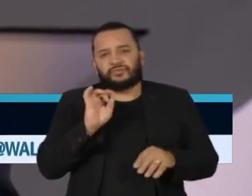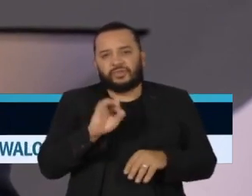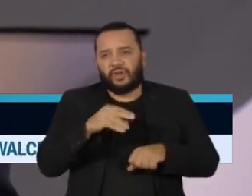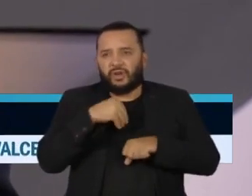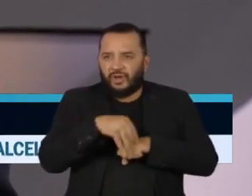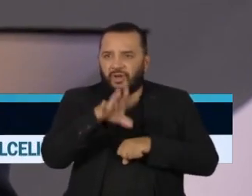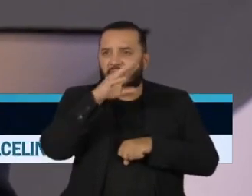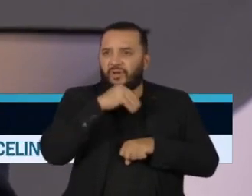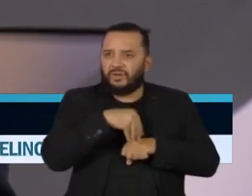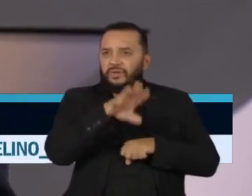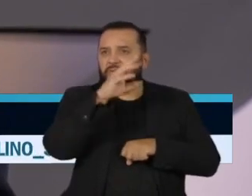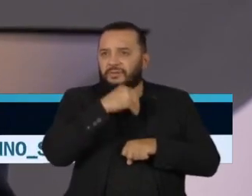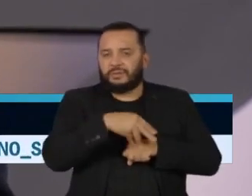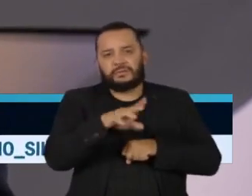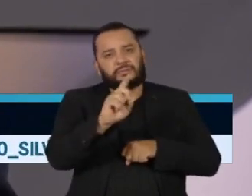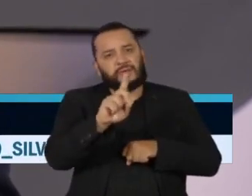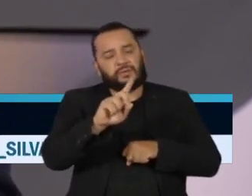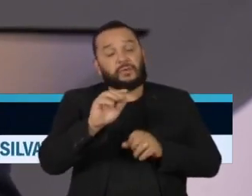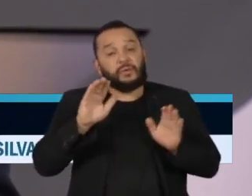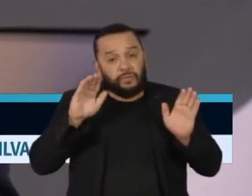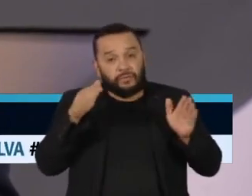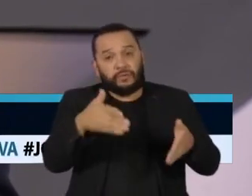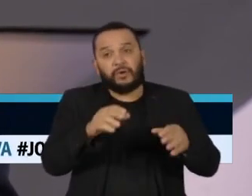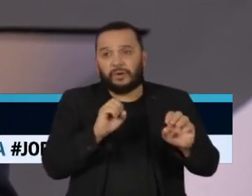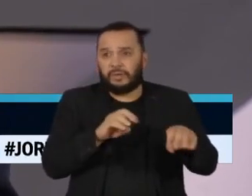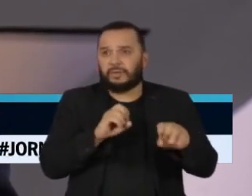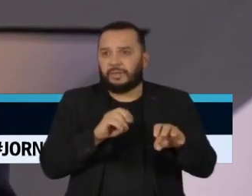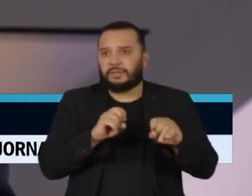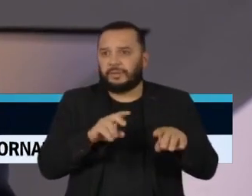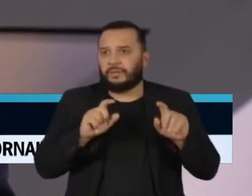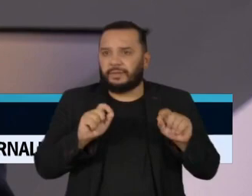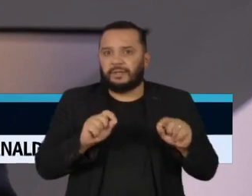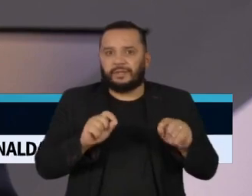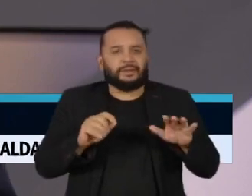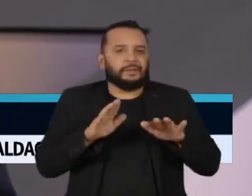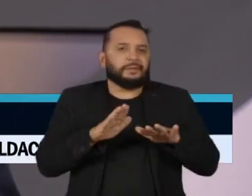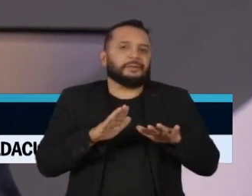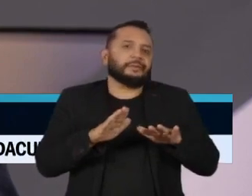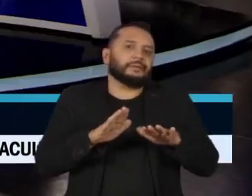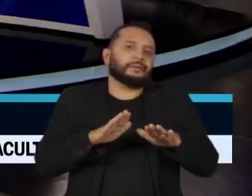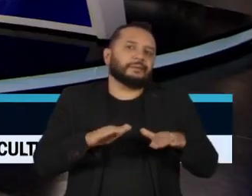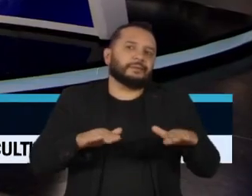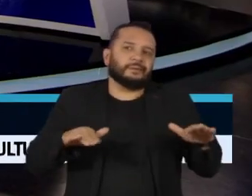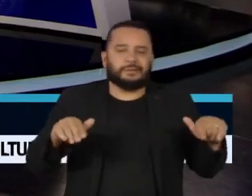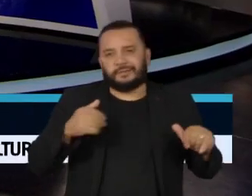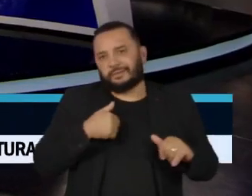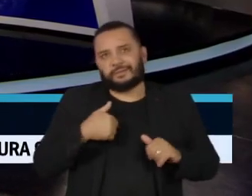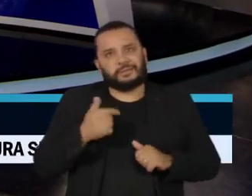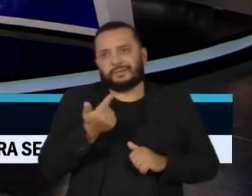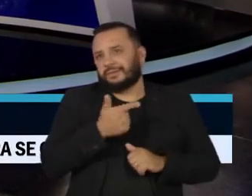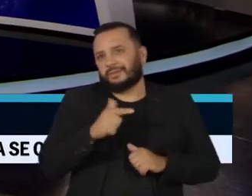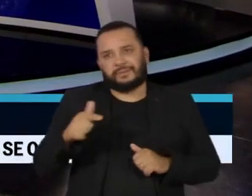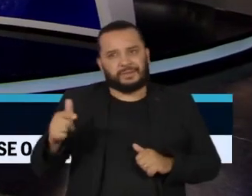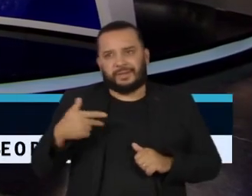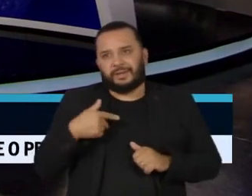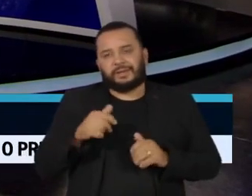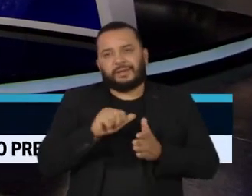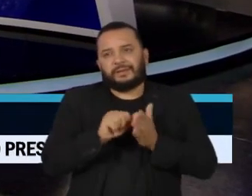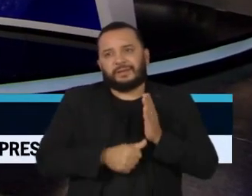que o foco da educação fosse, por exemplo, fazer com crianças que não têm síndrome de